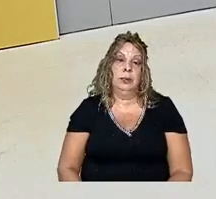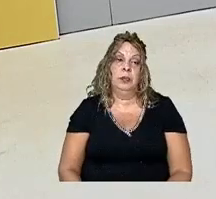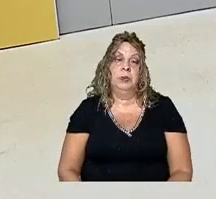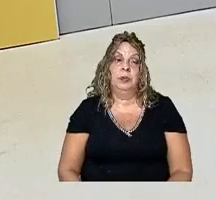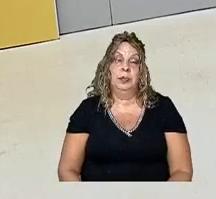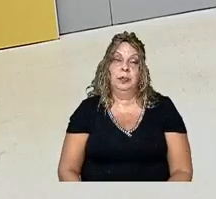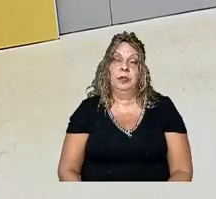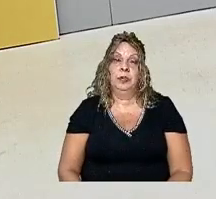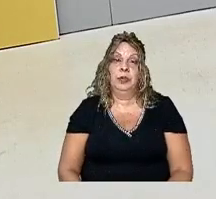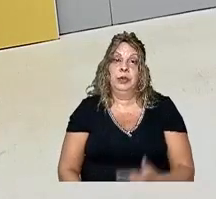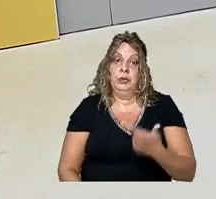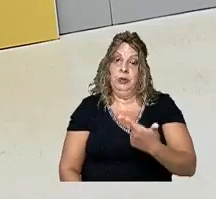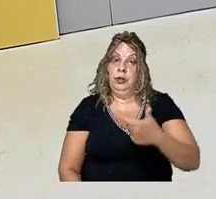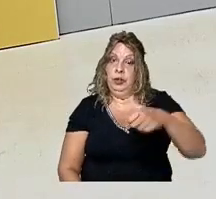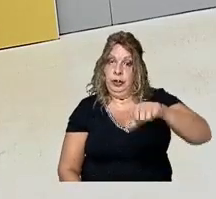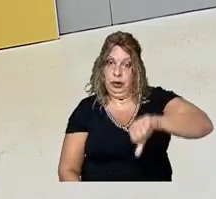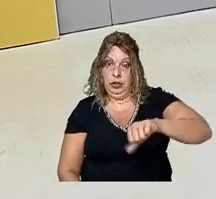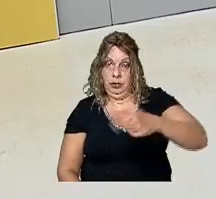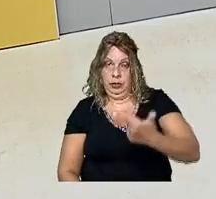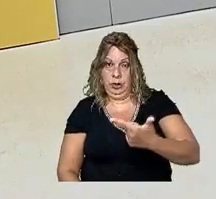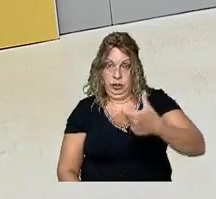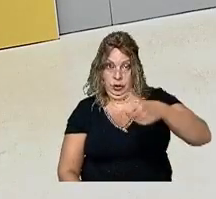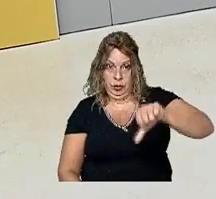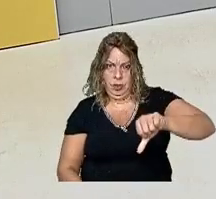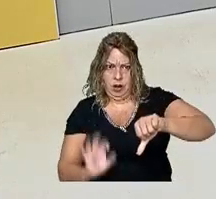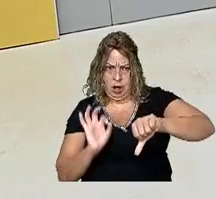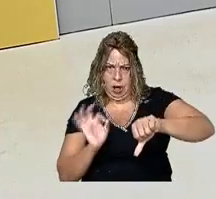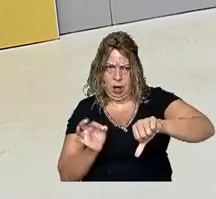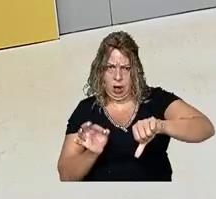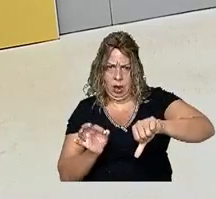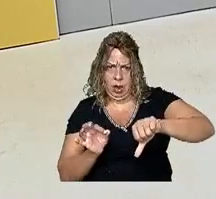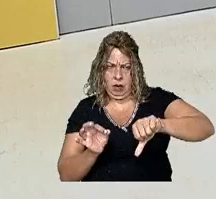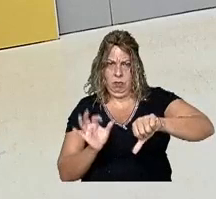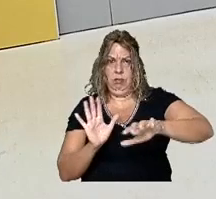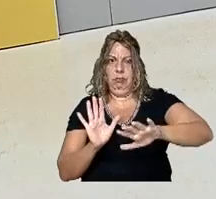bolinha de número 29. Decide 29.